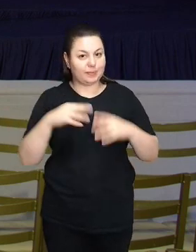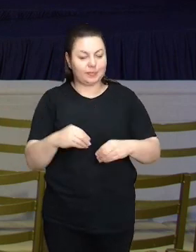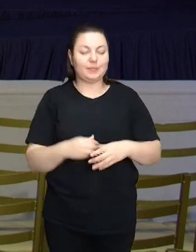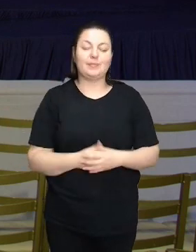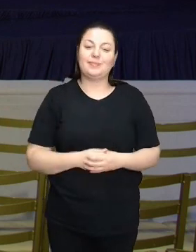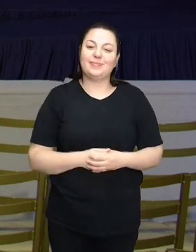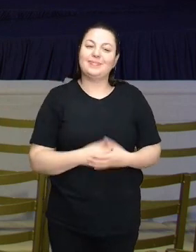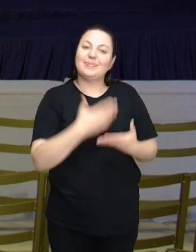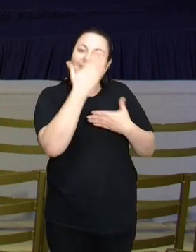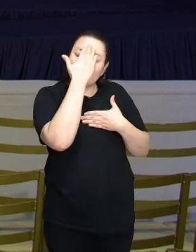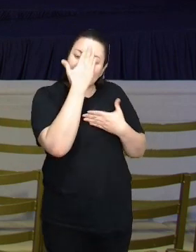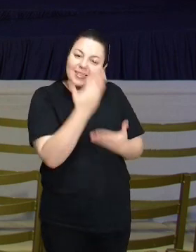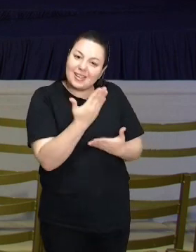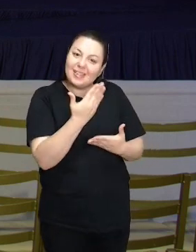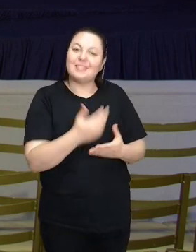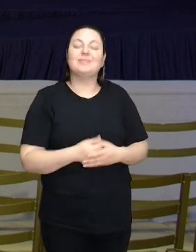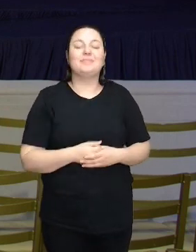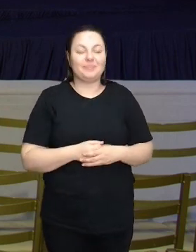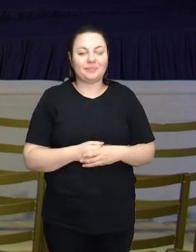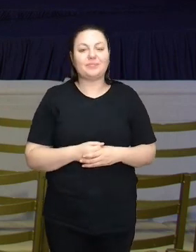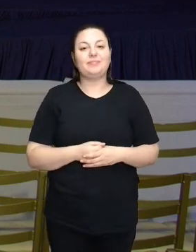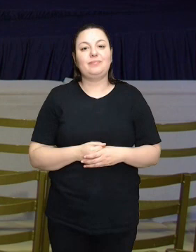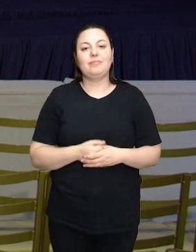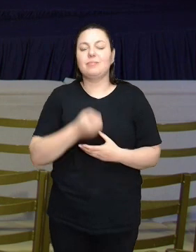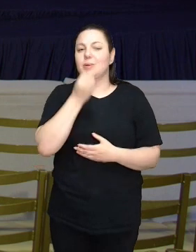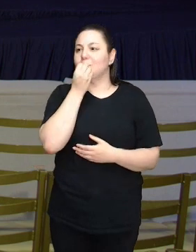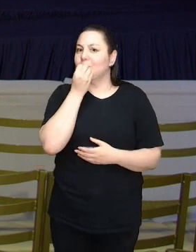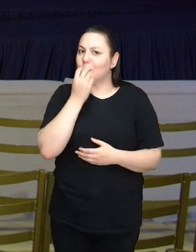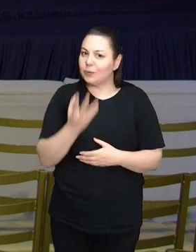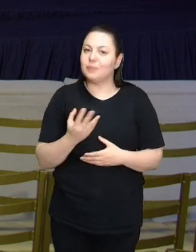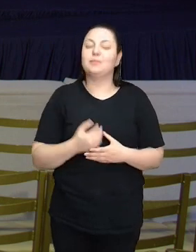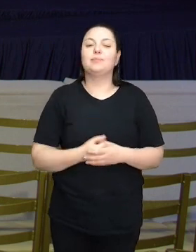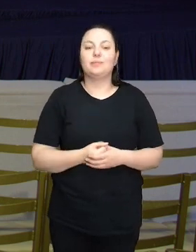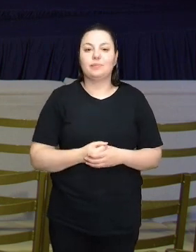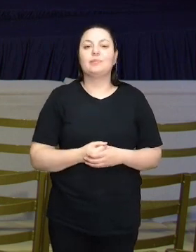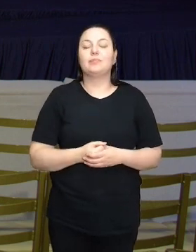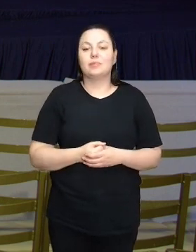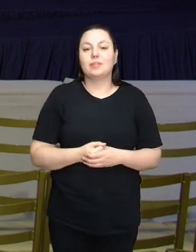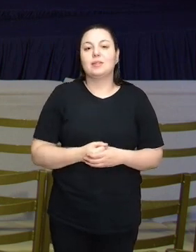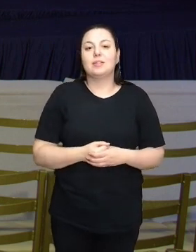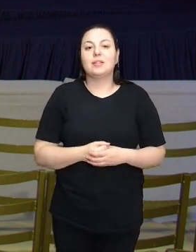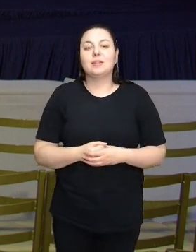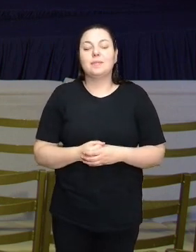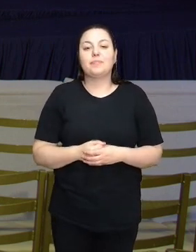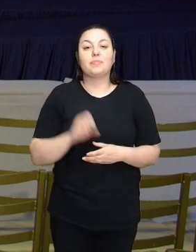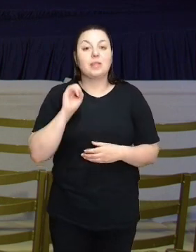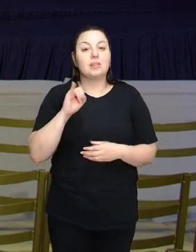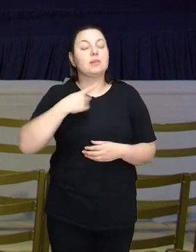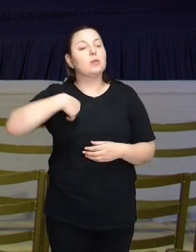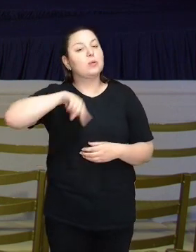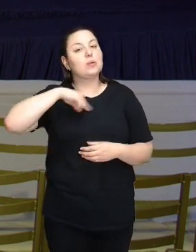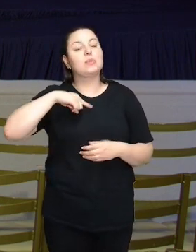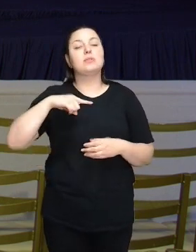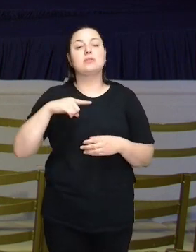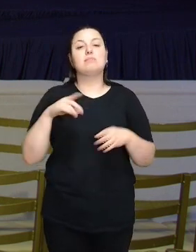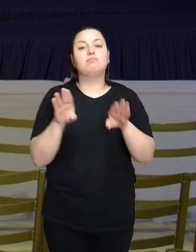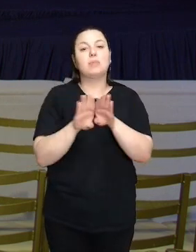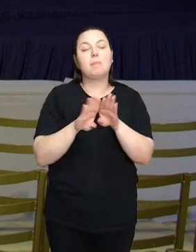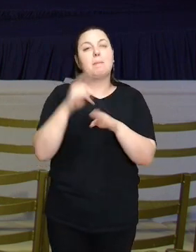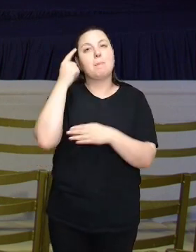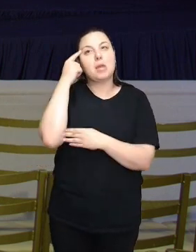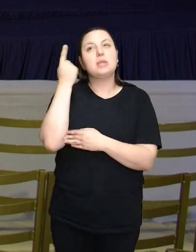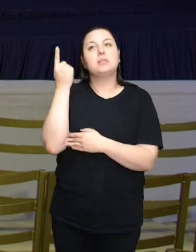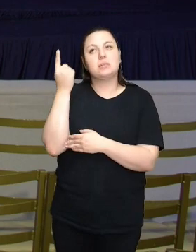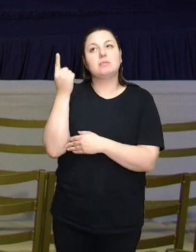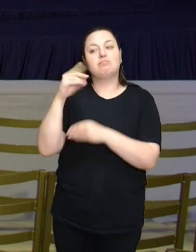que o Jura falou. Porque quando a gente fala de outros pilares da diversidade, se a gente também adiciona a questão idade, a gente vê como